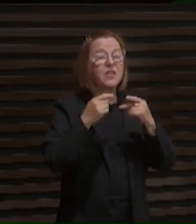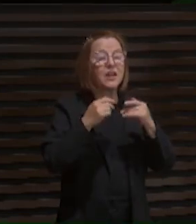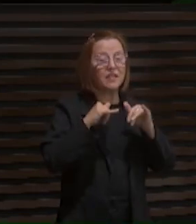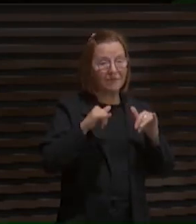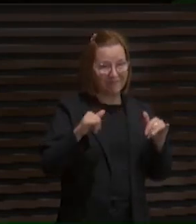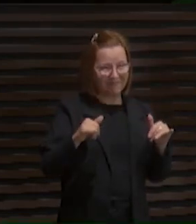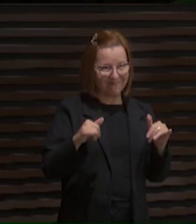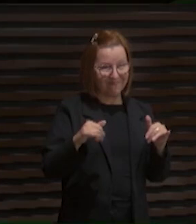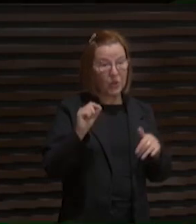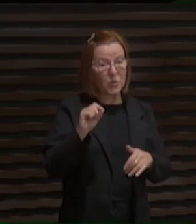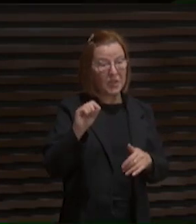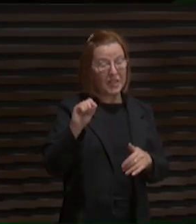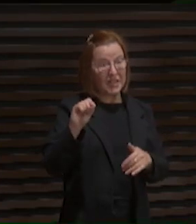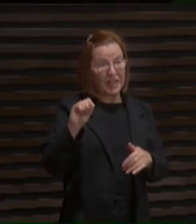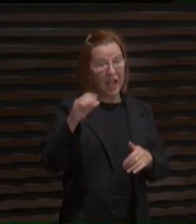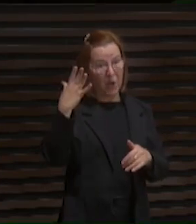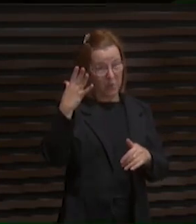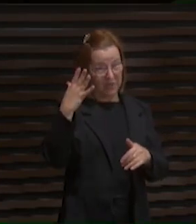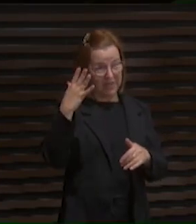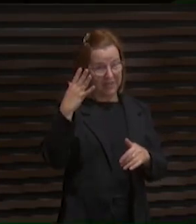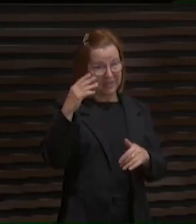acontecendo ou prestes a acontecer na sua vida.